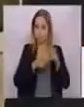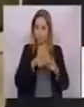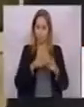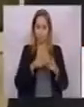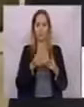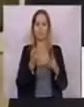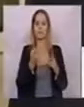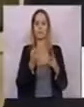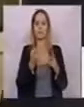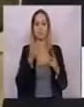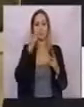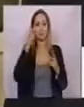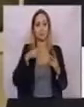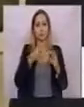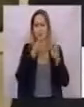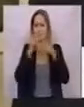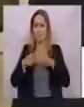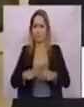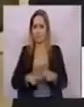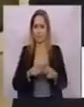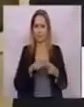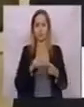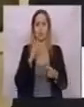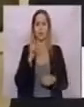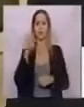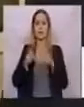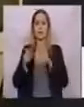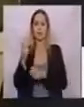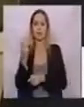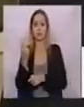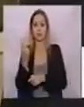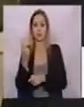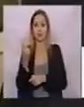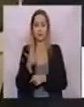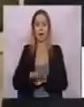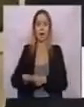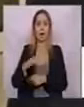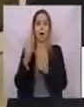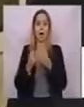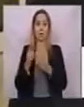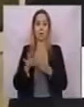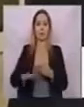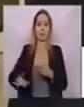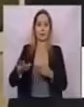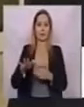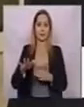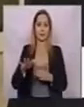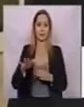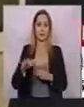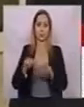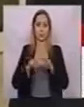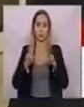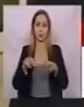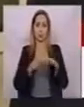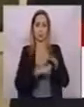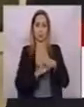falta de recursos humanos diferenciados, obviamente, e falta de recursos humanos em algumas das áreas do Hospital da